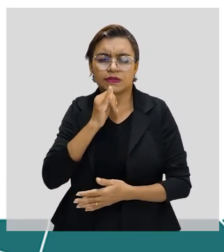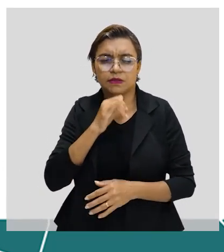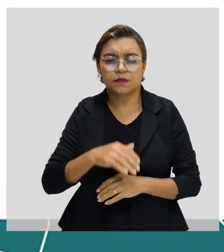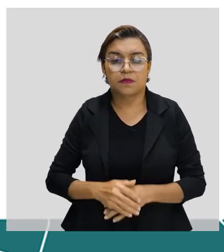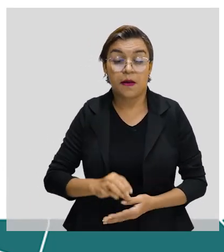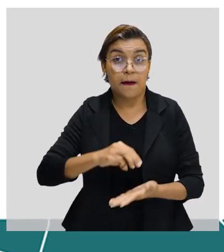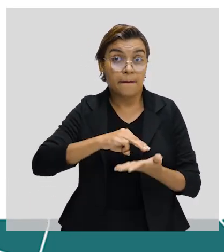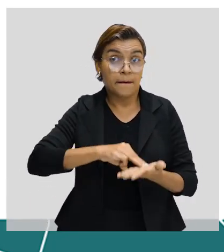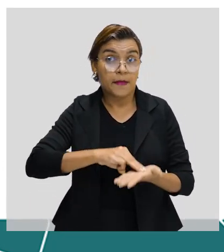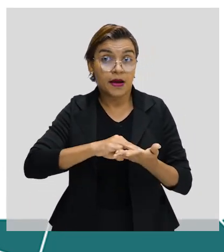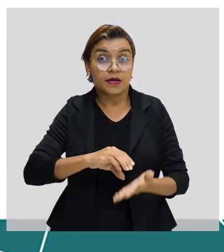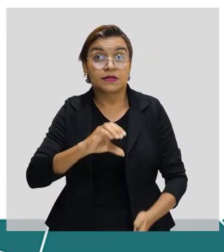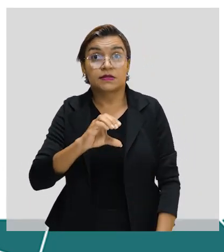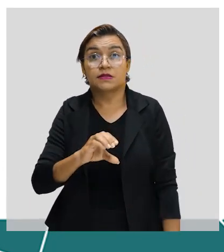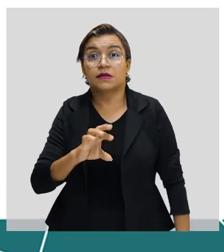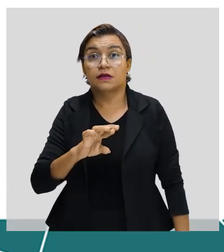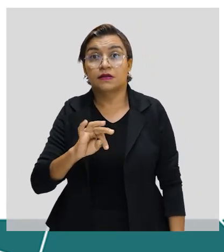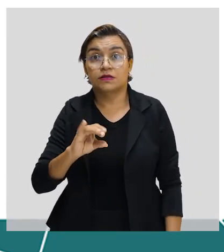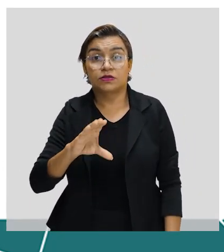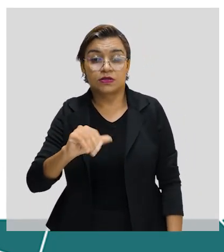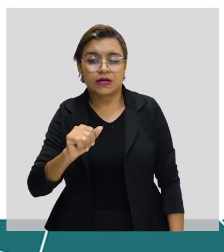do material que está sendo utilizado. Por exemplo,